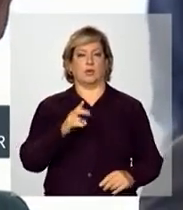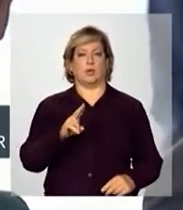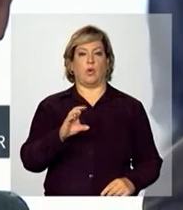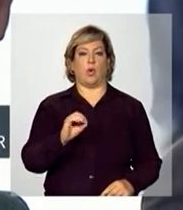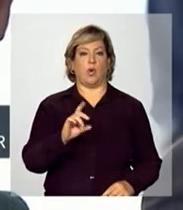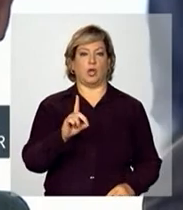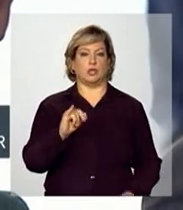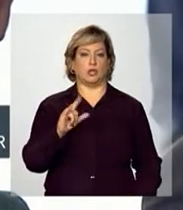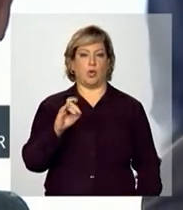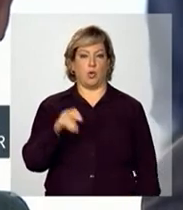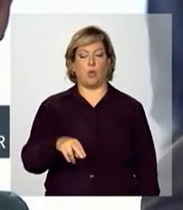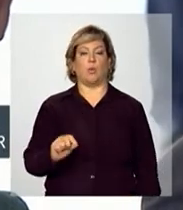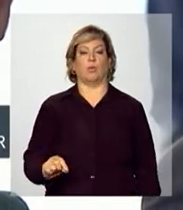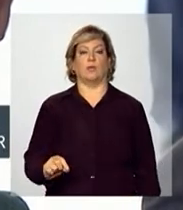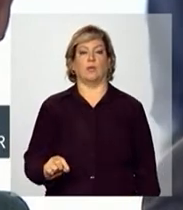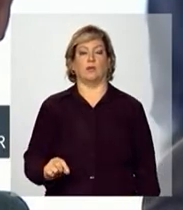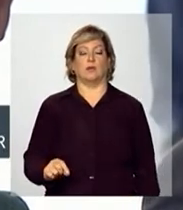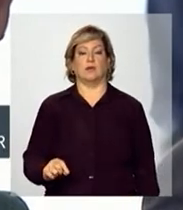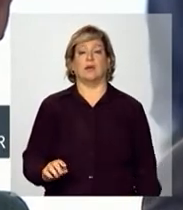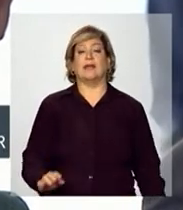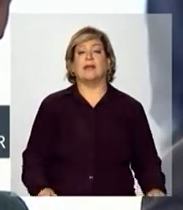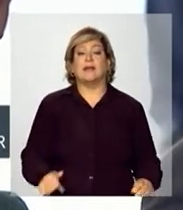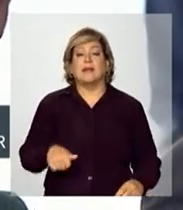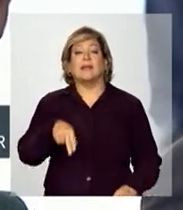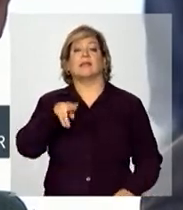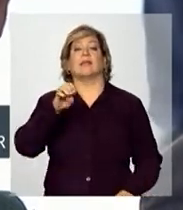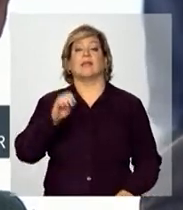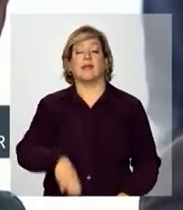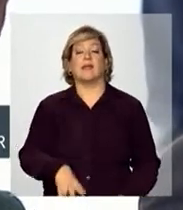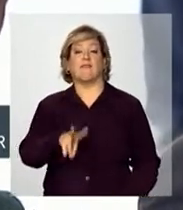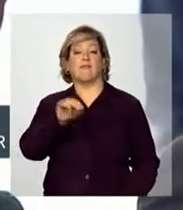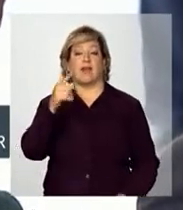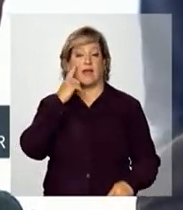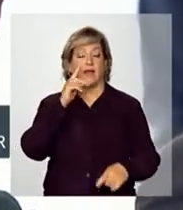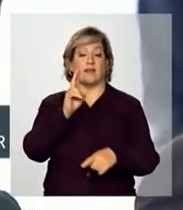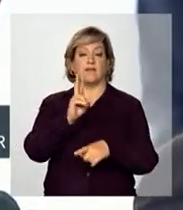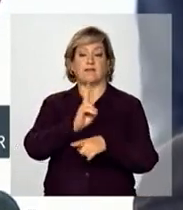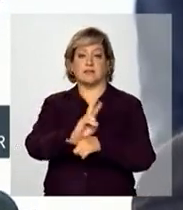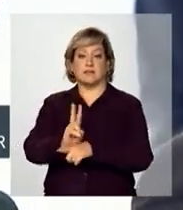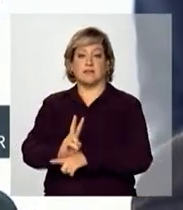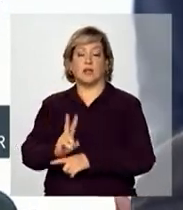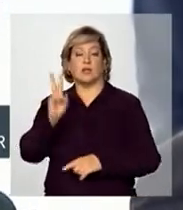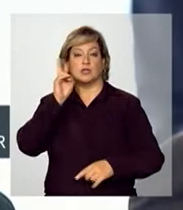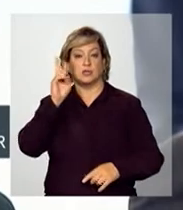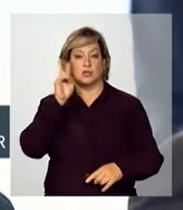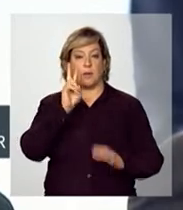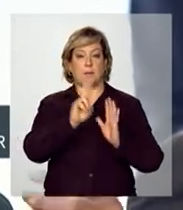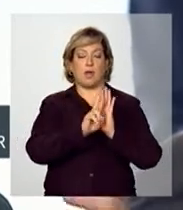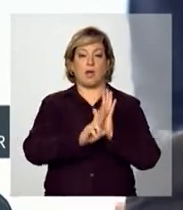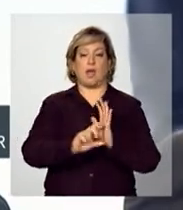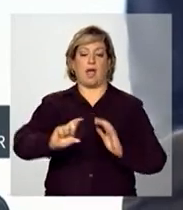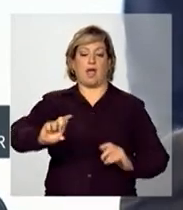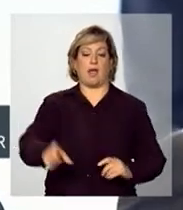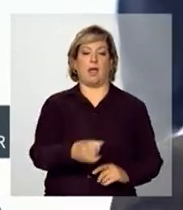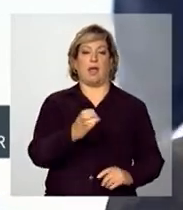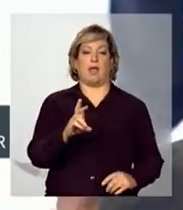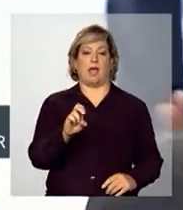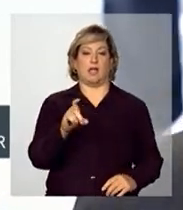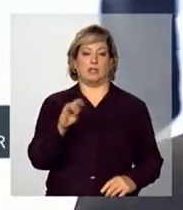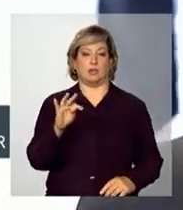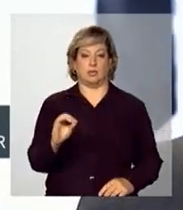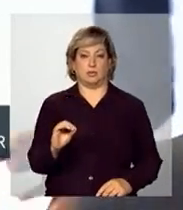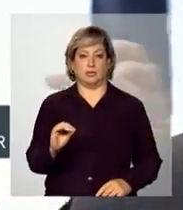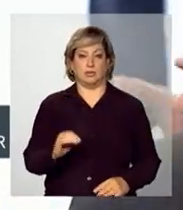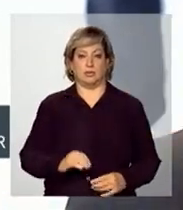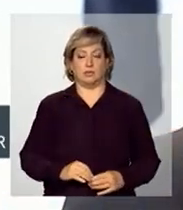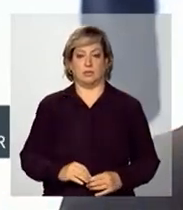se essa quem que vai fiscalizar a regulação do cartão de crédito até então hoje me